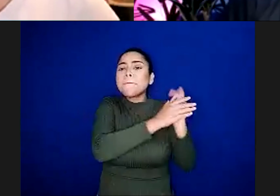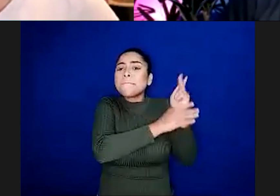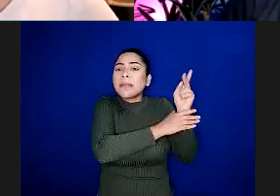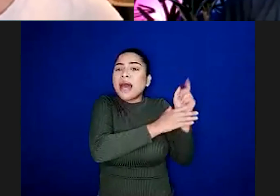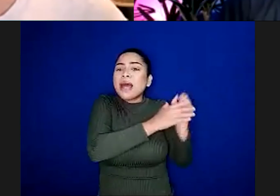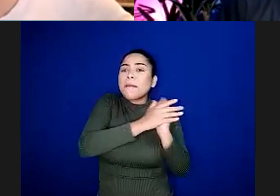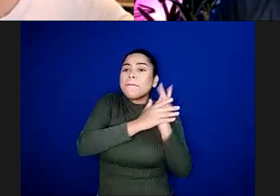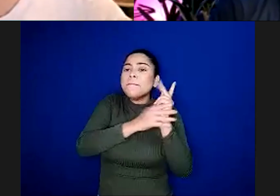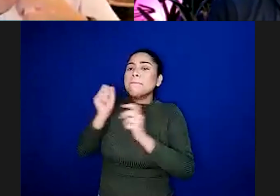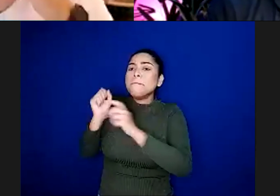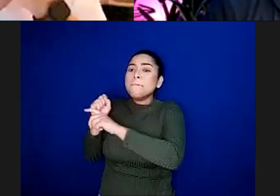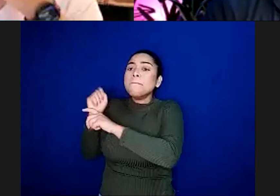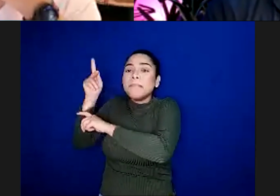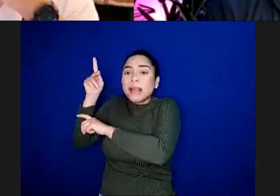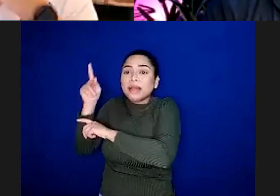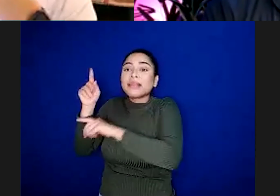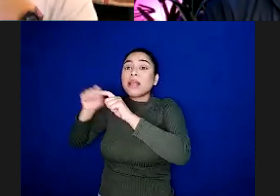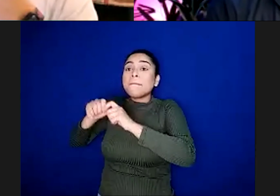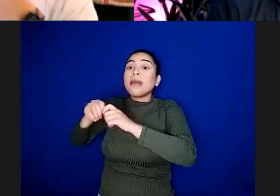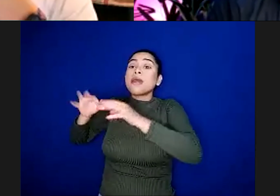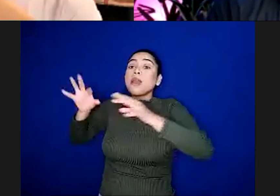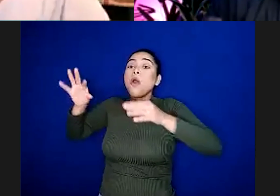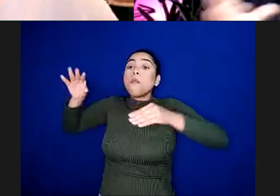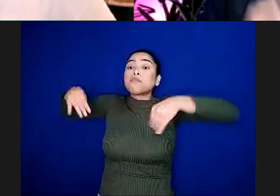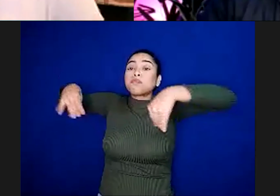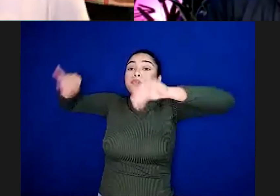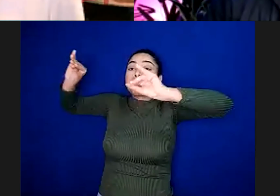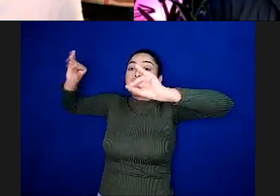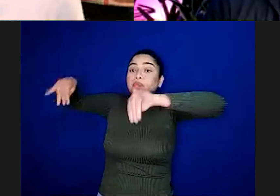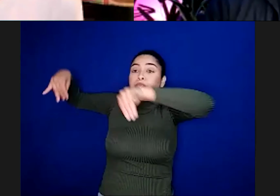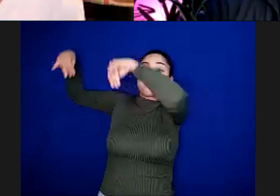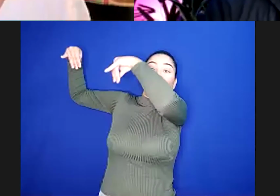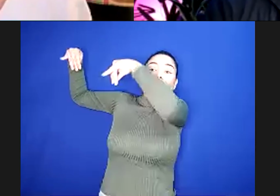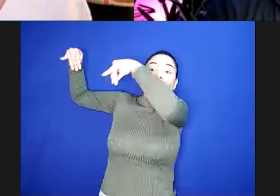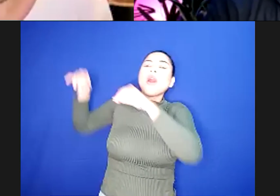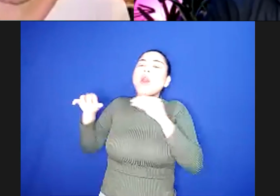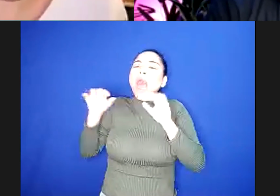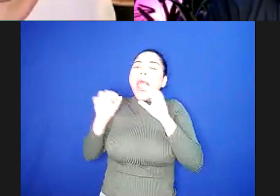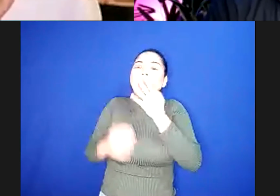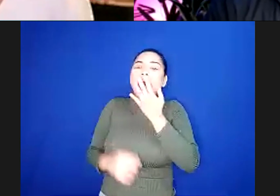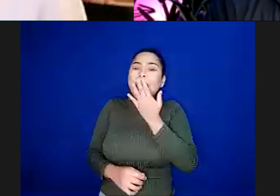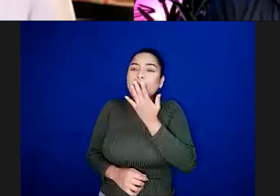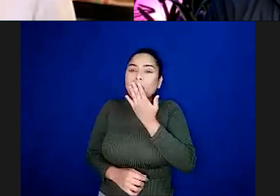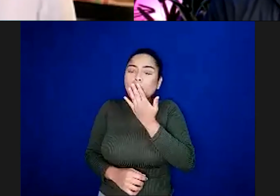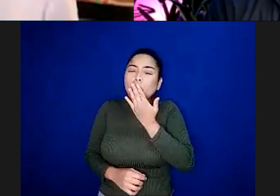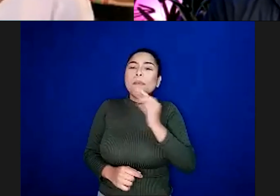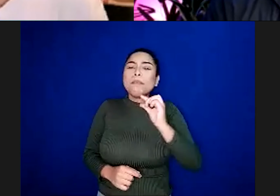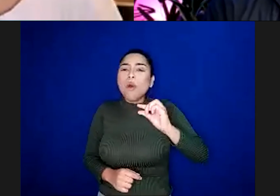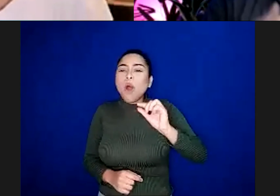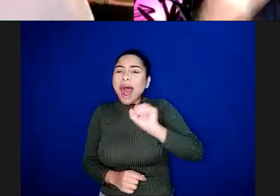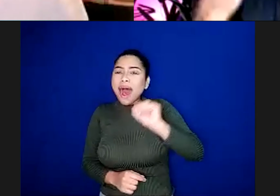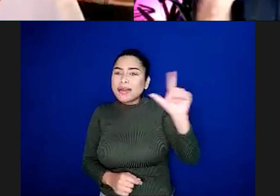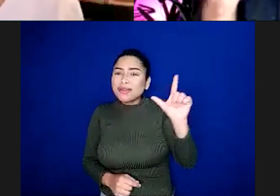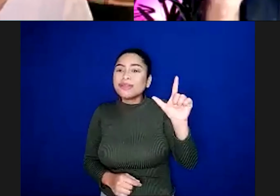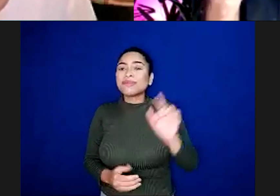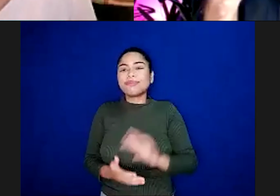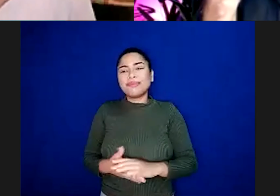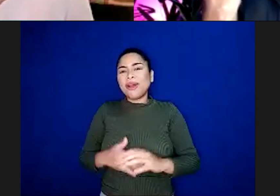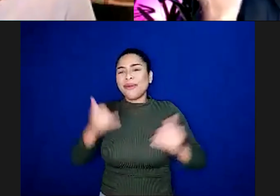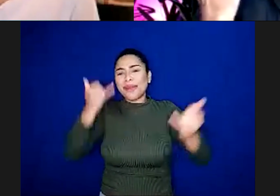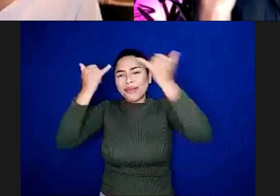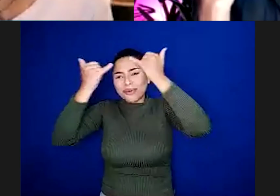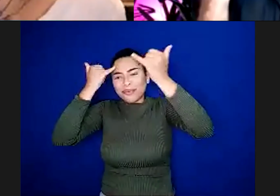e uma Tapeçaria multicolorido a parede com o ambiente com uma cor meio azulada e Rosada E esse monte de informação também